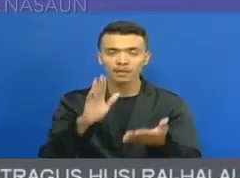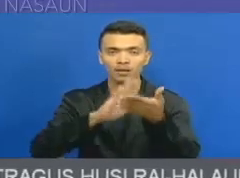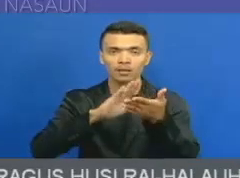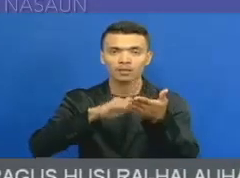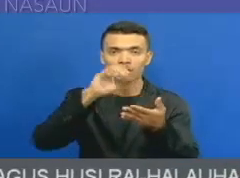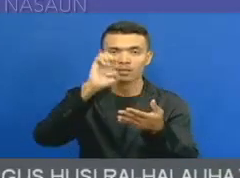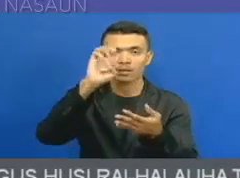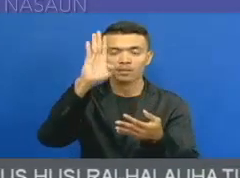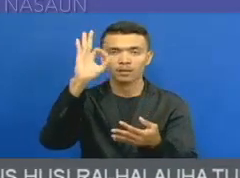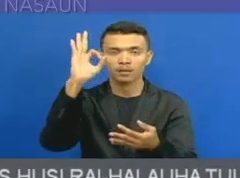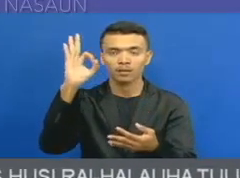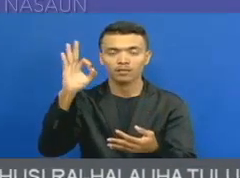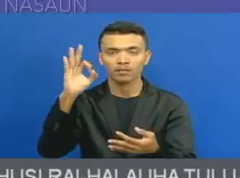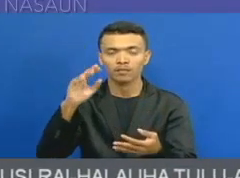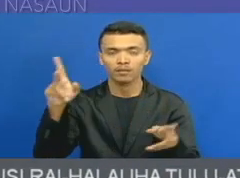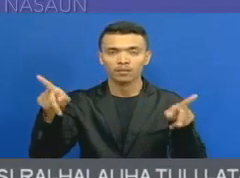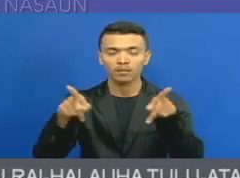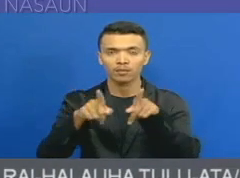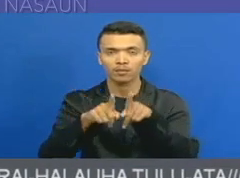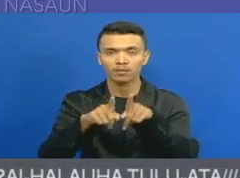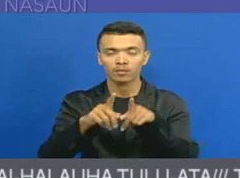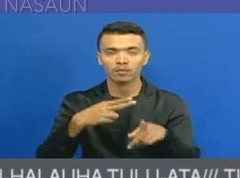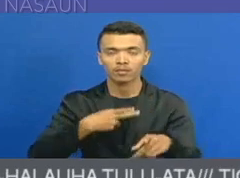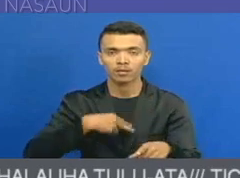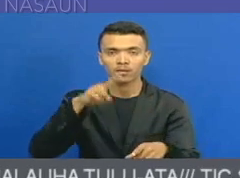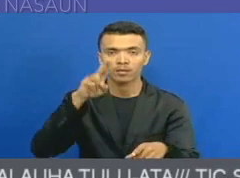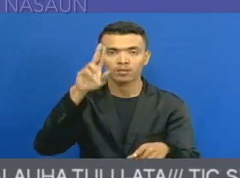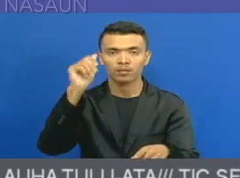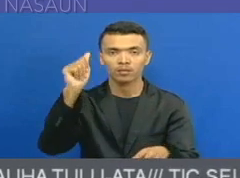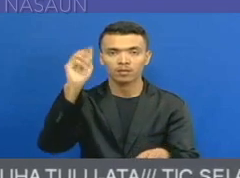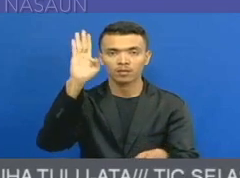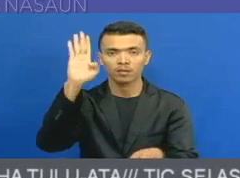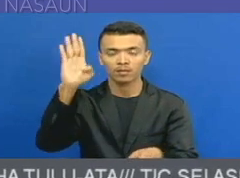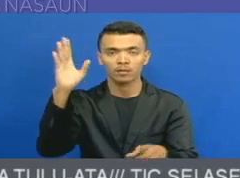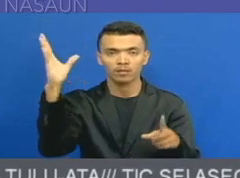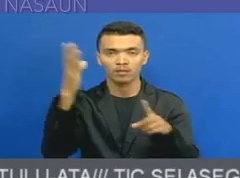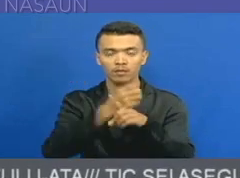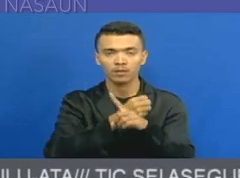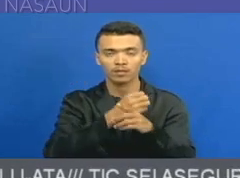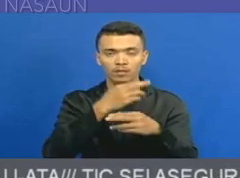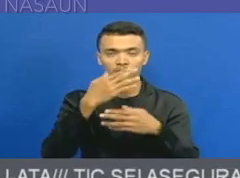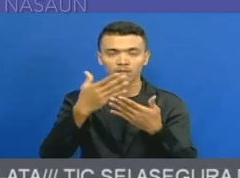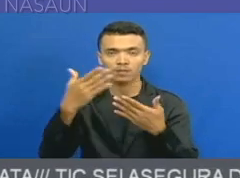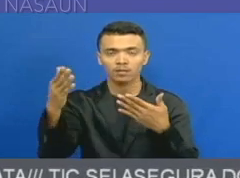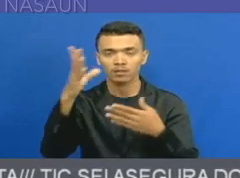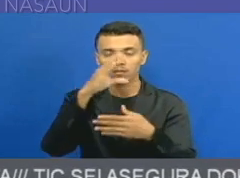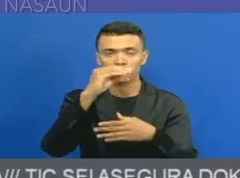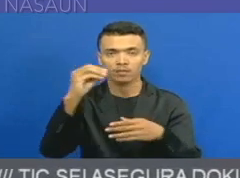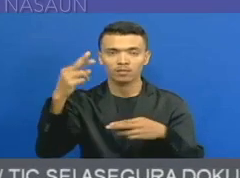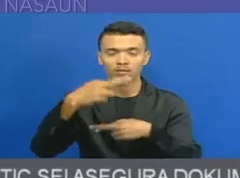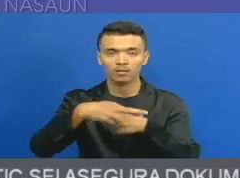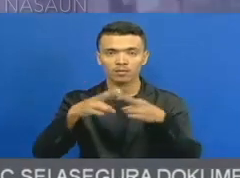Escola EBF Assulau Fatobesi, posto administrativo Ratulha B, falta facilidade na sala aula.